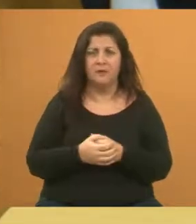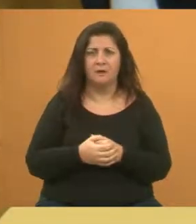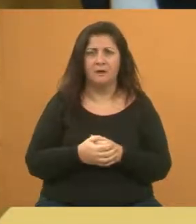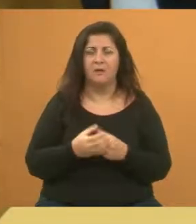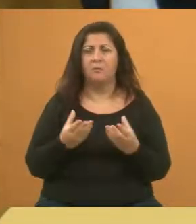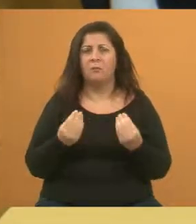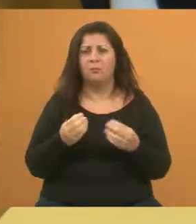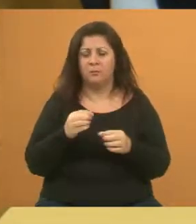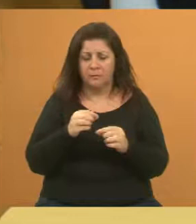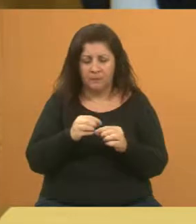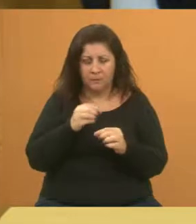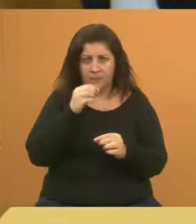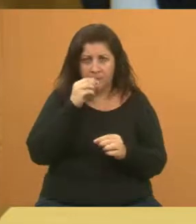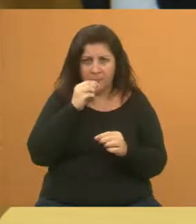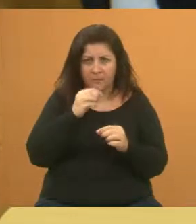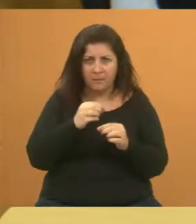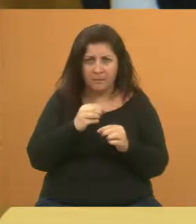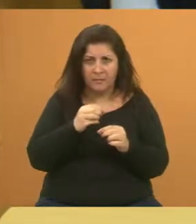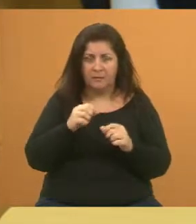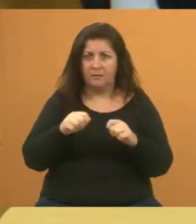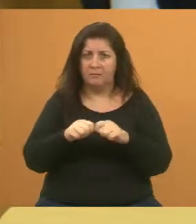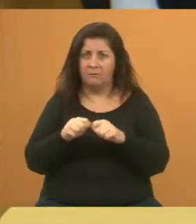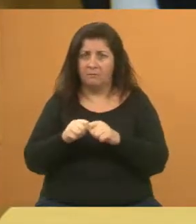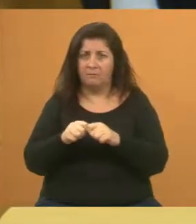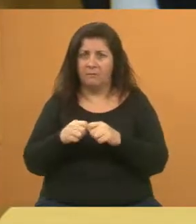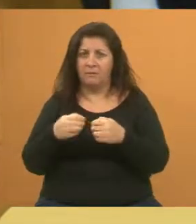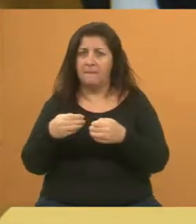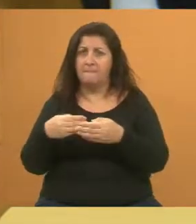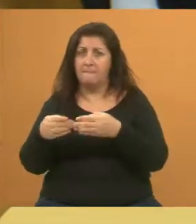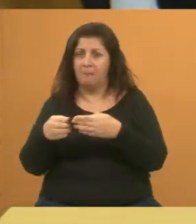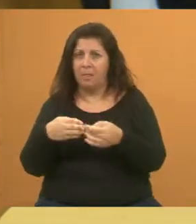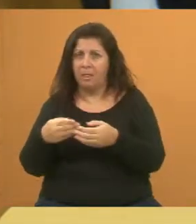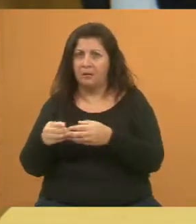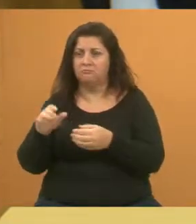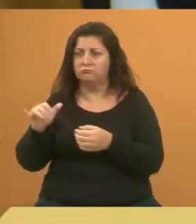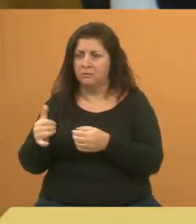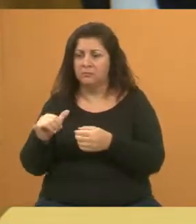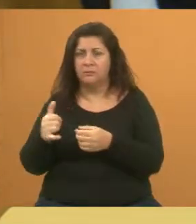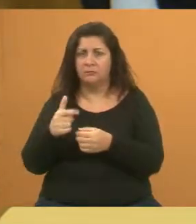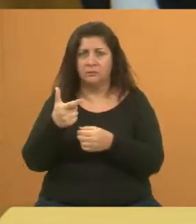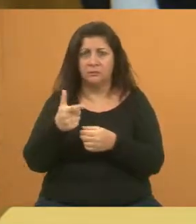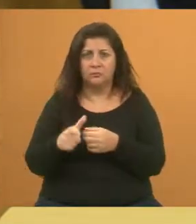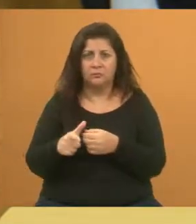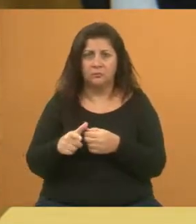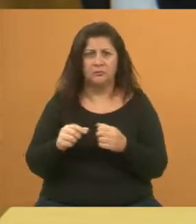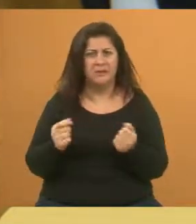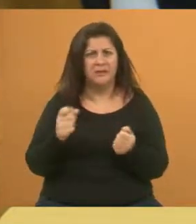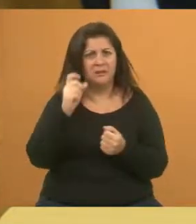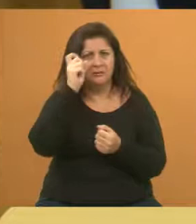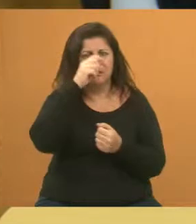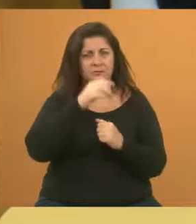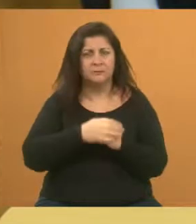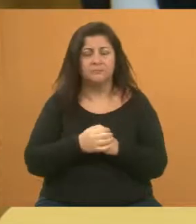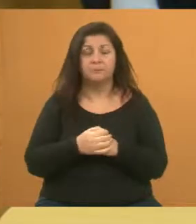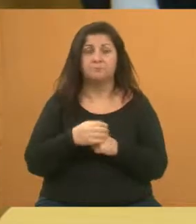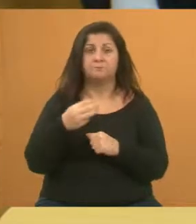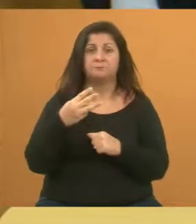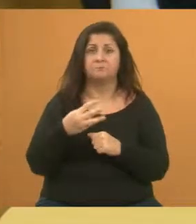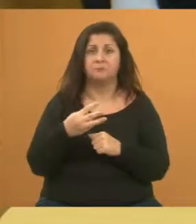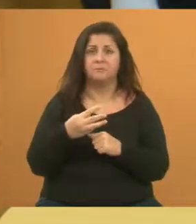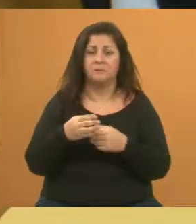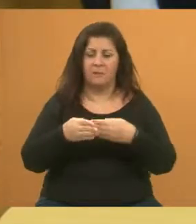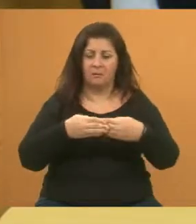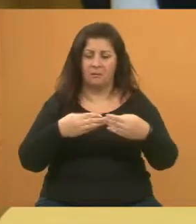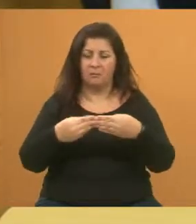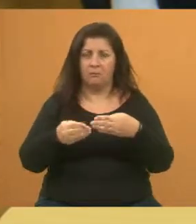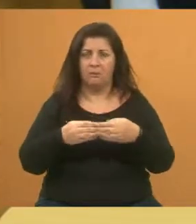vários canudinhos serem feitos com materiais recicláveis, eles podem ser bem difíceis de reciclar. Terceiro, o